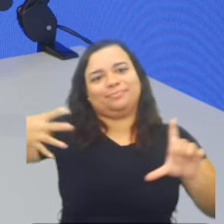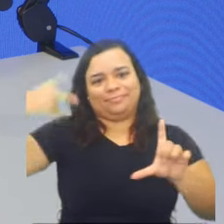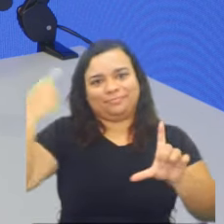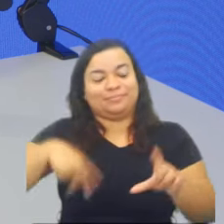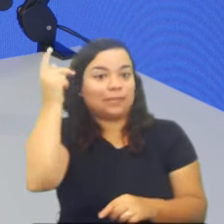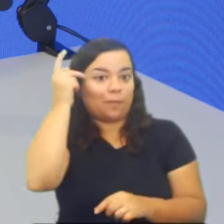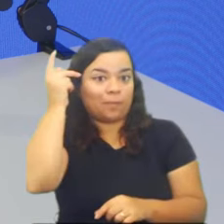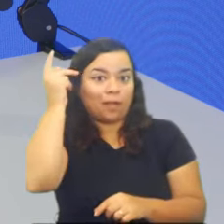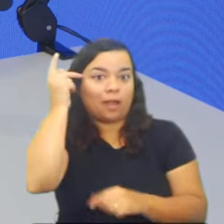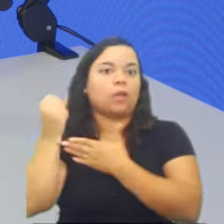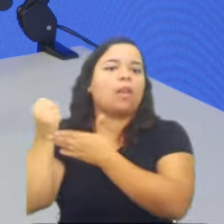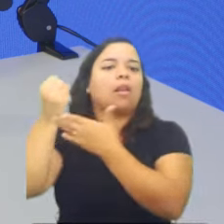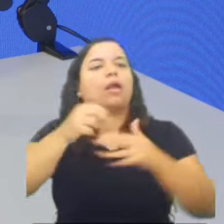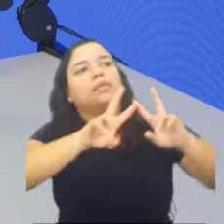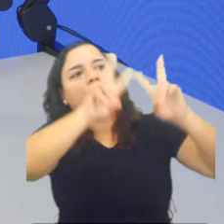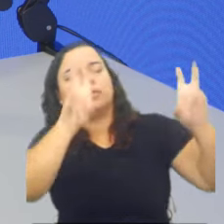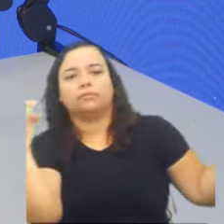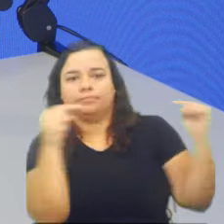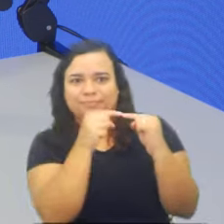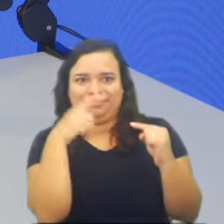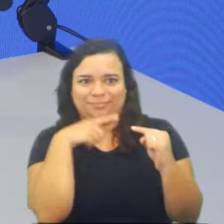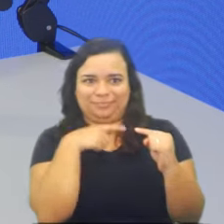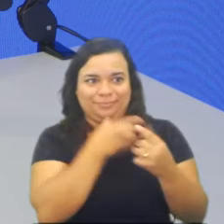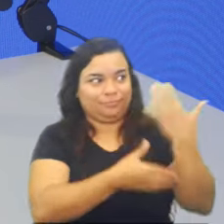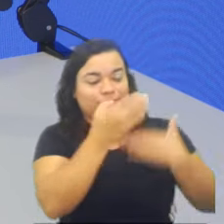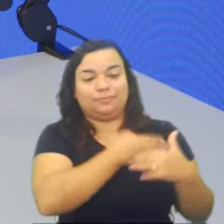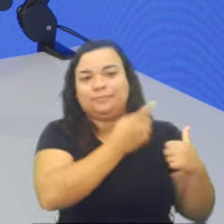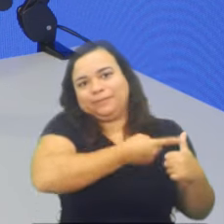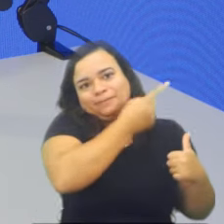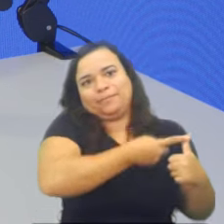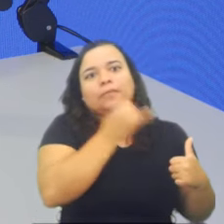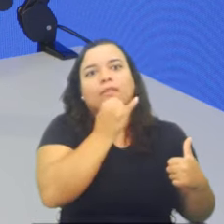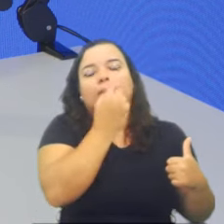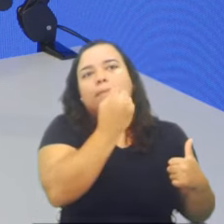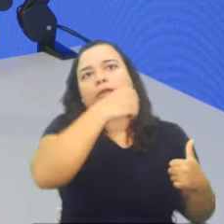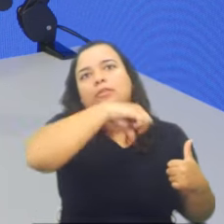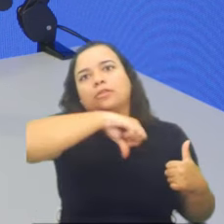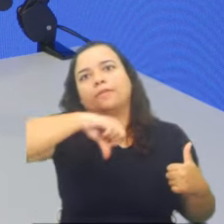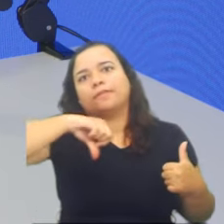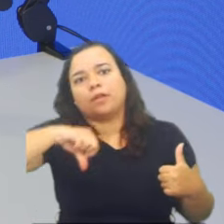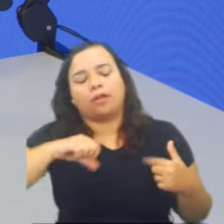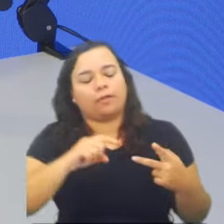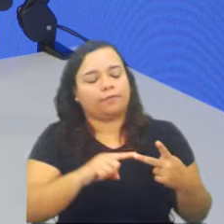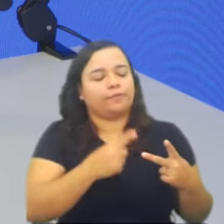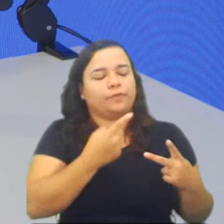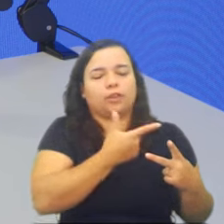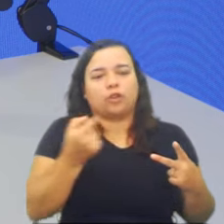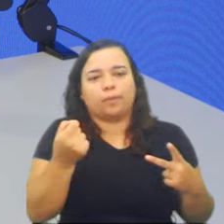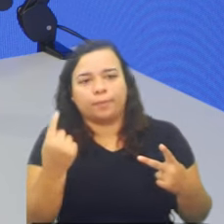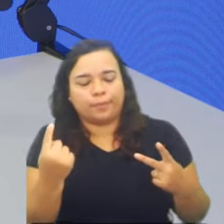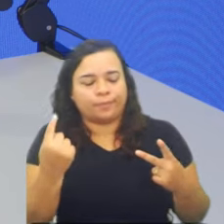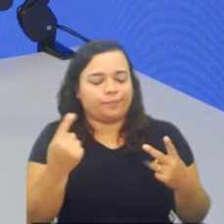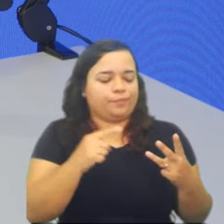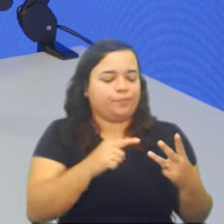suas né então desde a primeira parada eh por exemplo em 99 2000 2001 ela trouxe